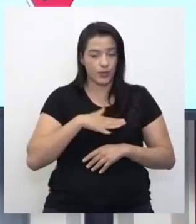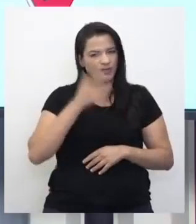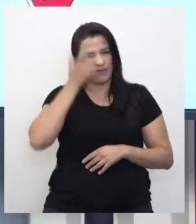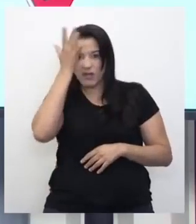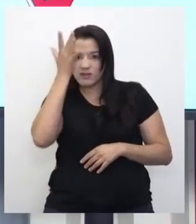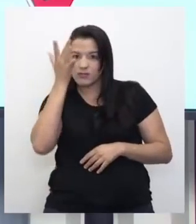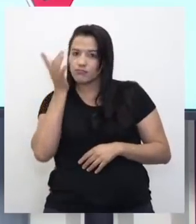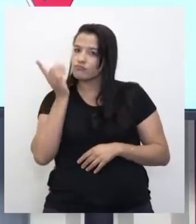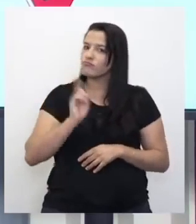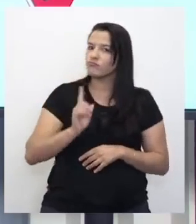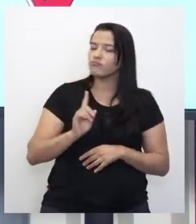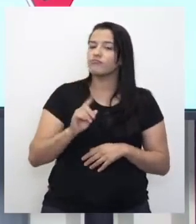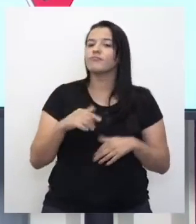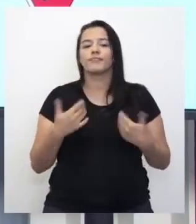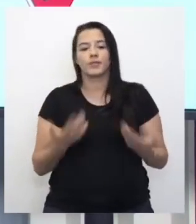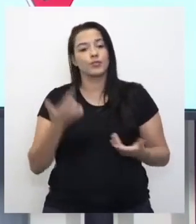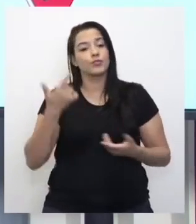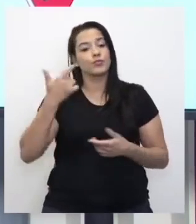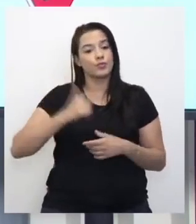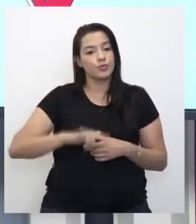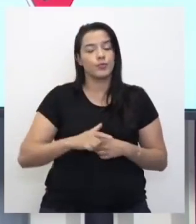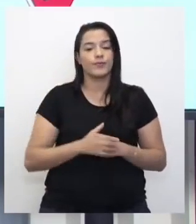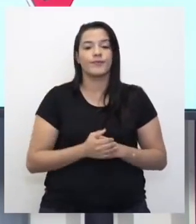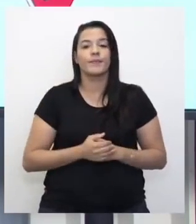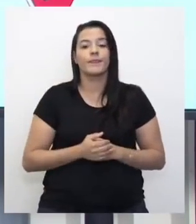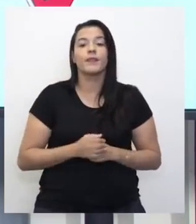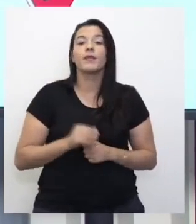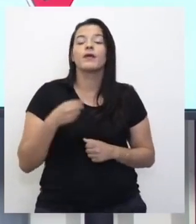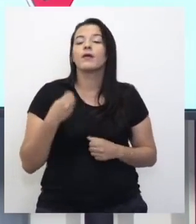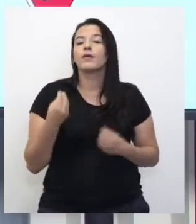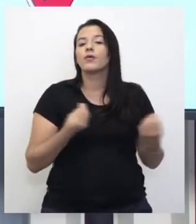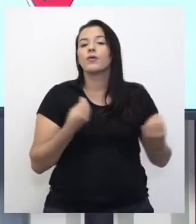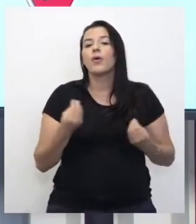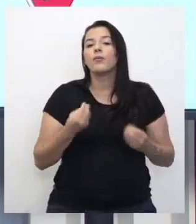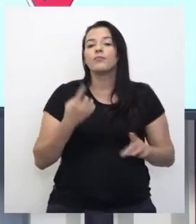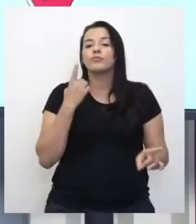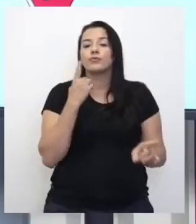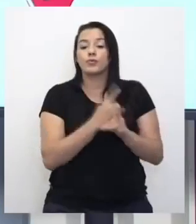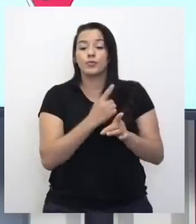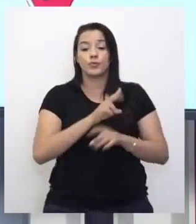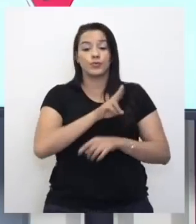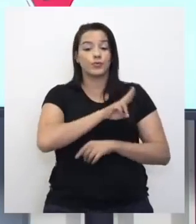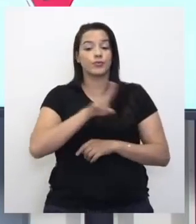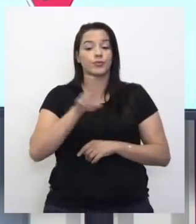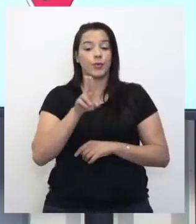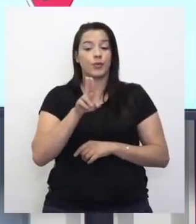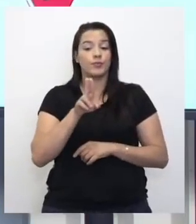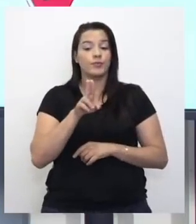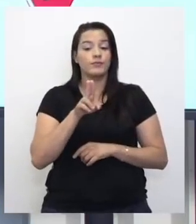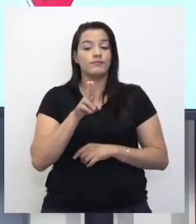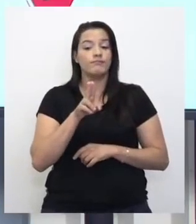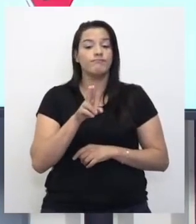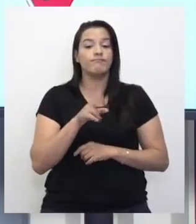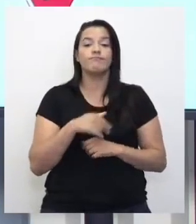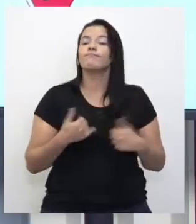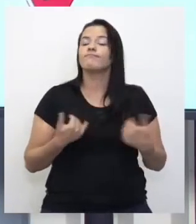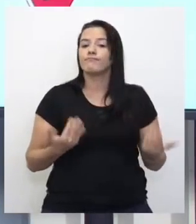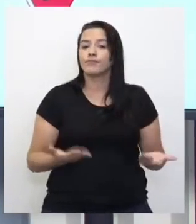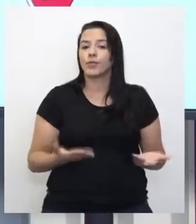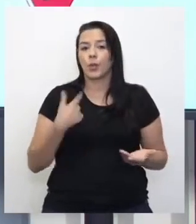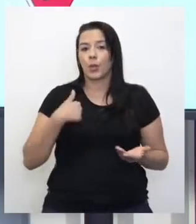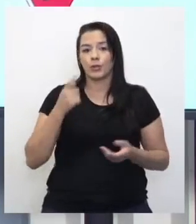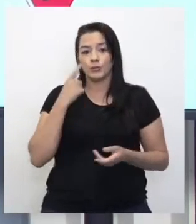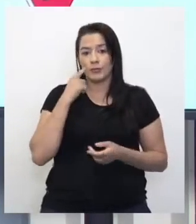Fácil? Então, de novo. Como é mesmo que eu faço para dar o nome para esses prismas? Nós vamos